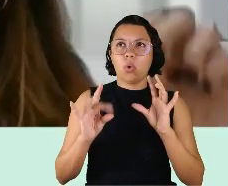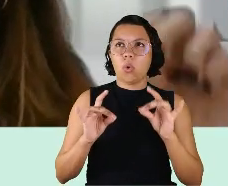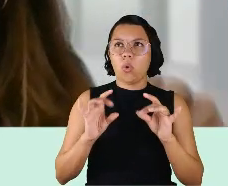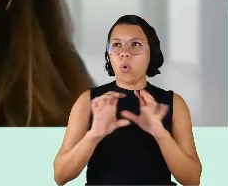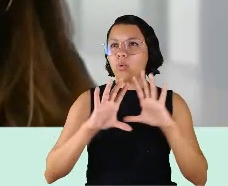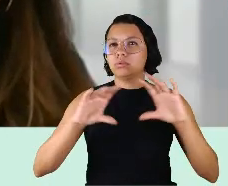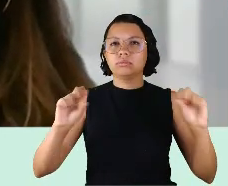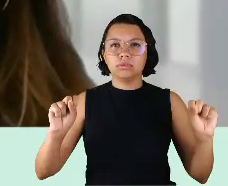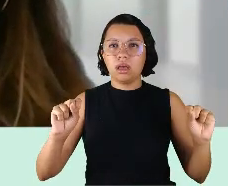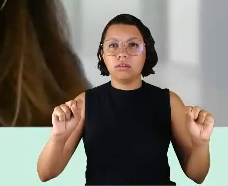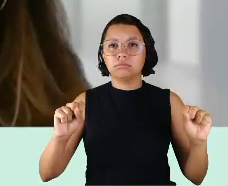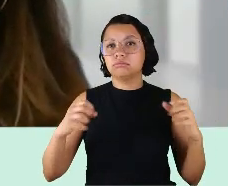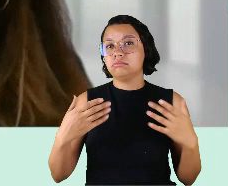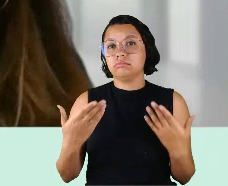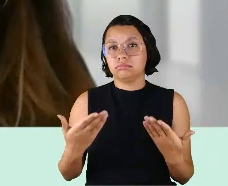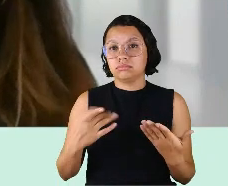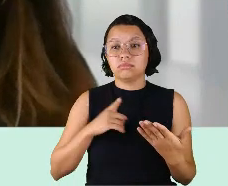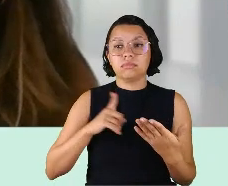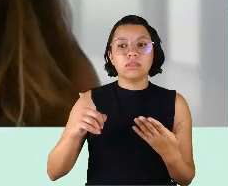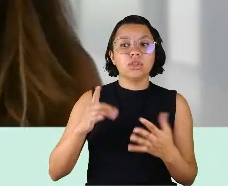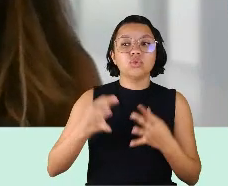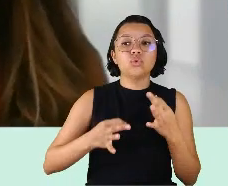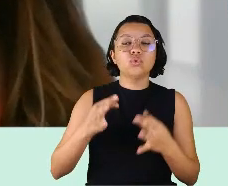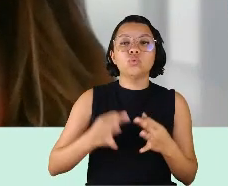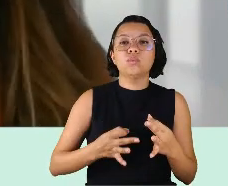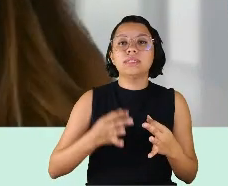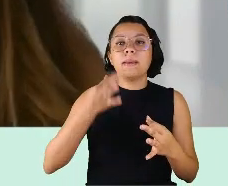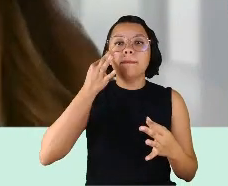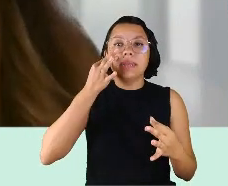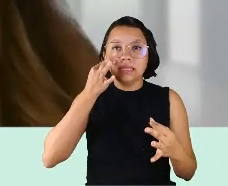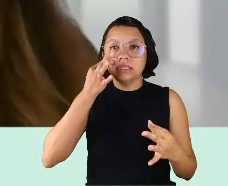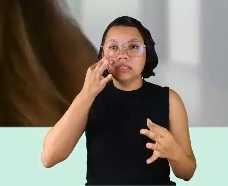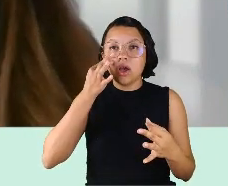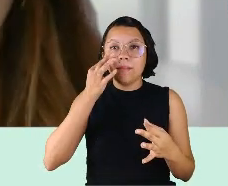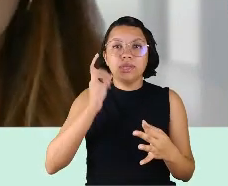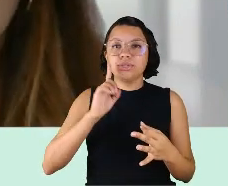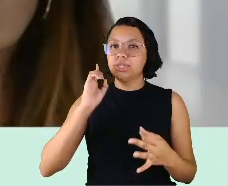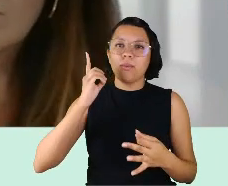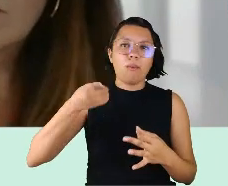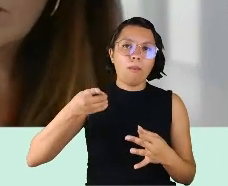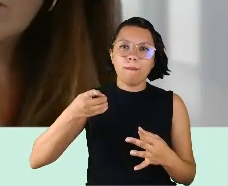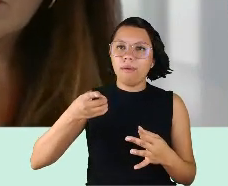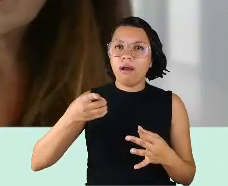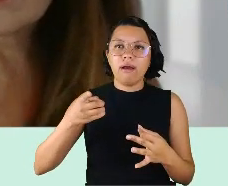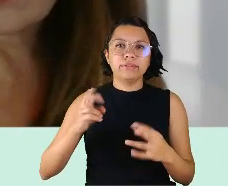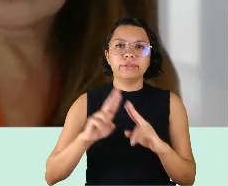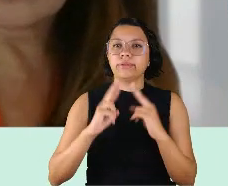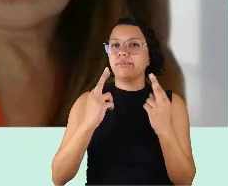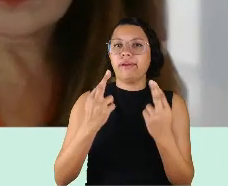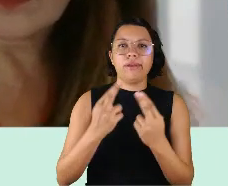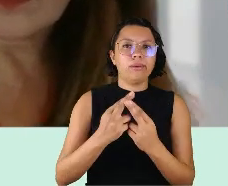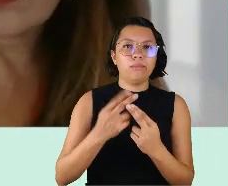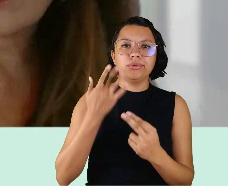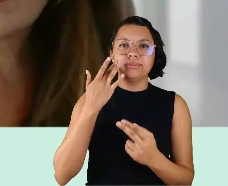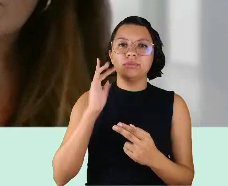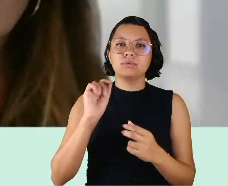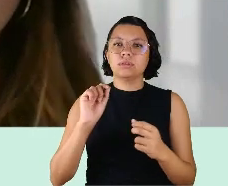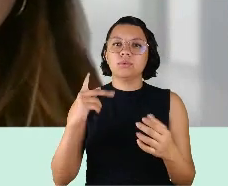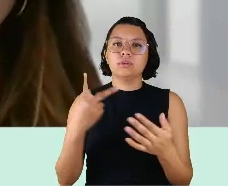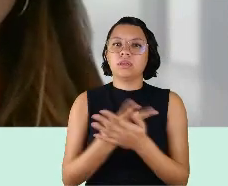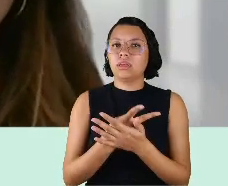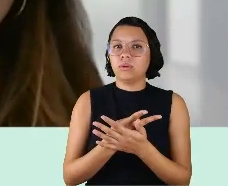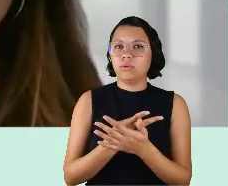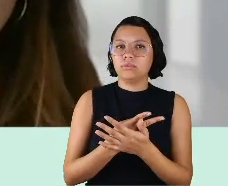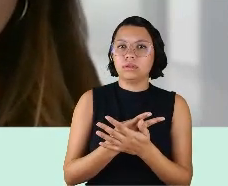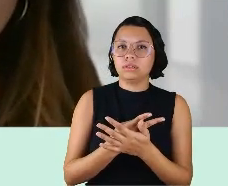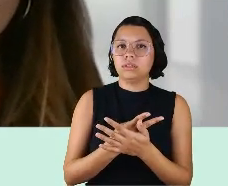é isso. Aquele juiz que presencialmente não comanda, não se reúne, não sabe o que está acontecendo